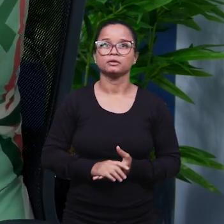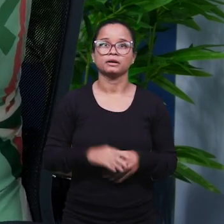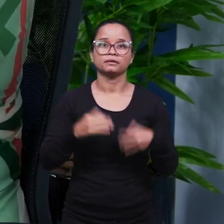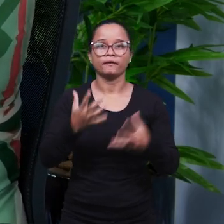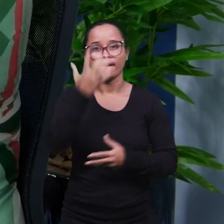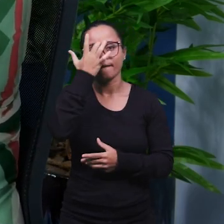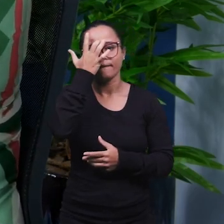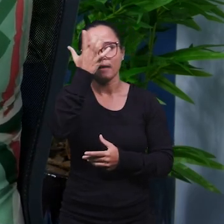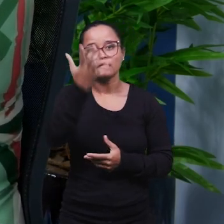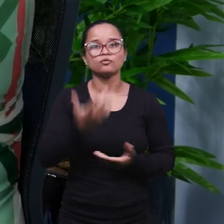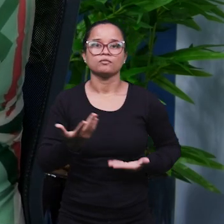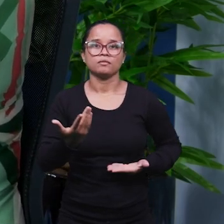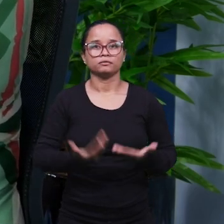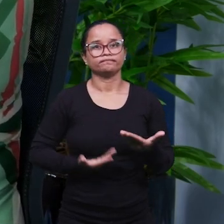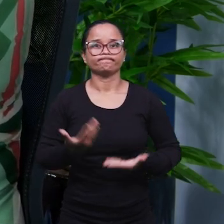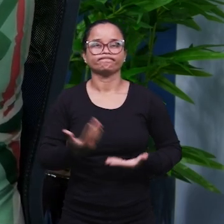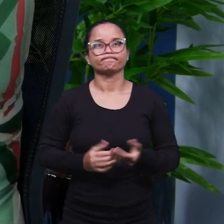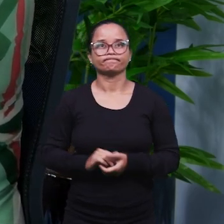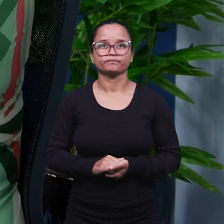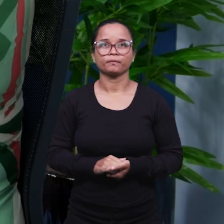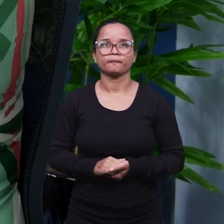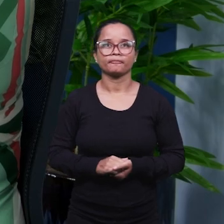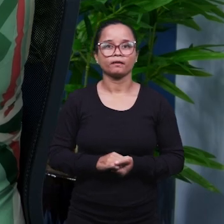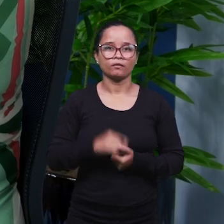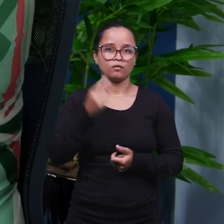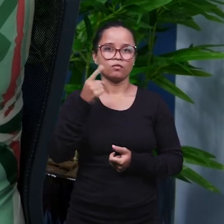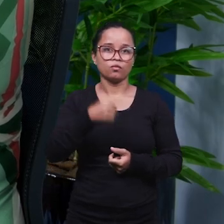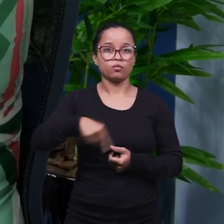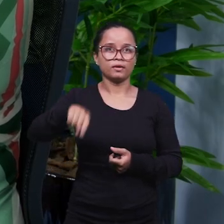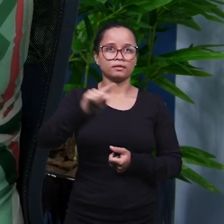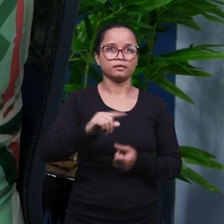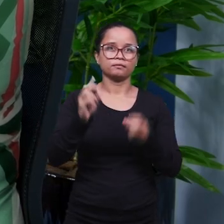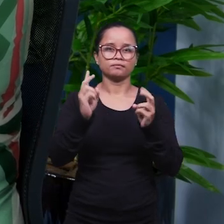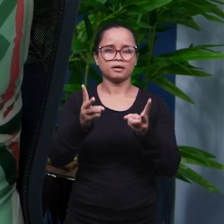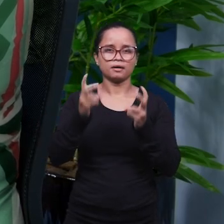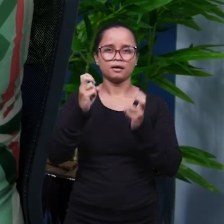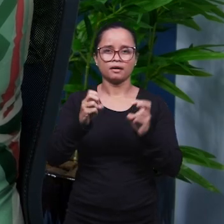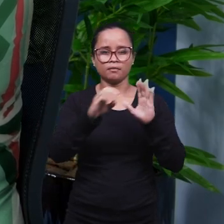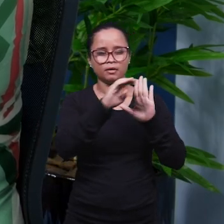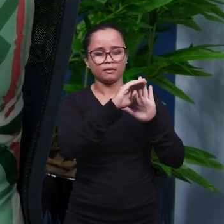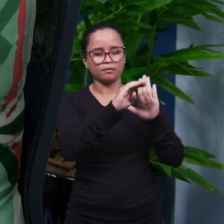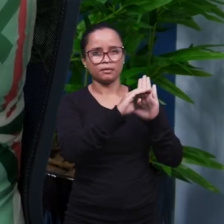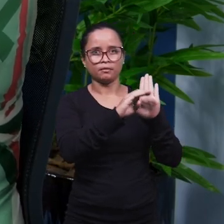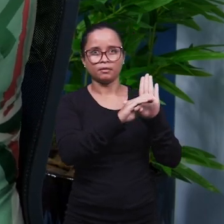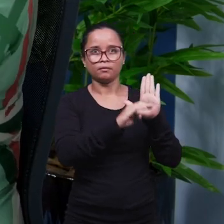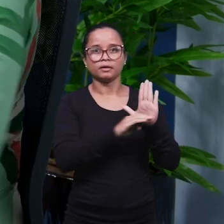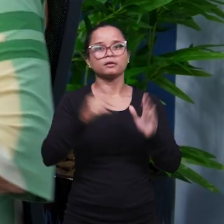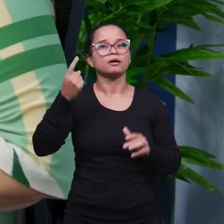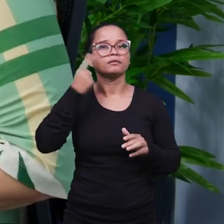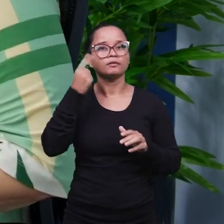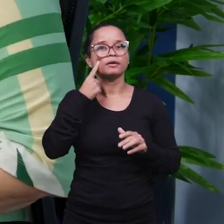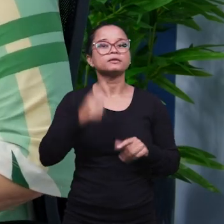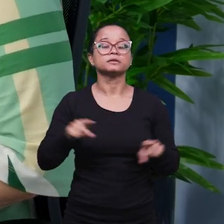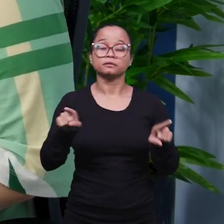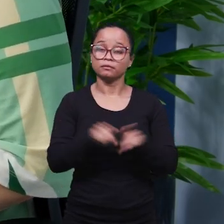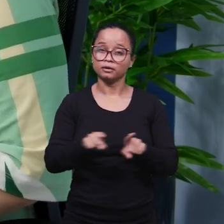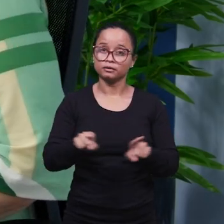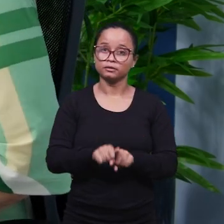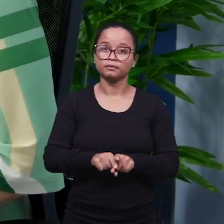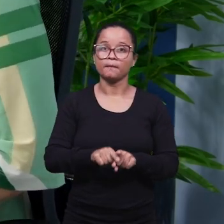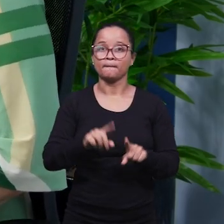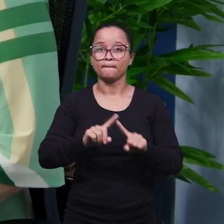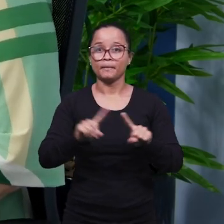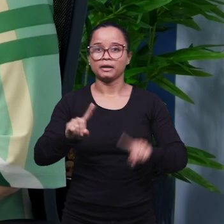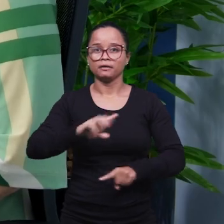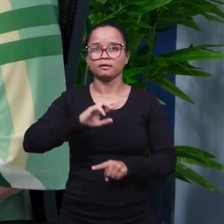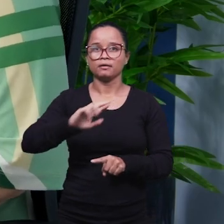fica mais fácil para os irmãos. Vocês reparam, esse aqui é o passo a passo que eu falei para vocês, que também vai, mas